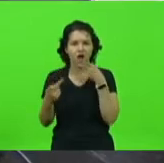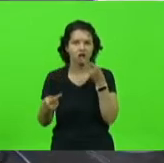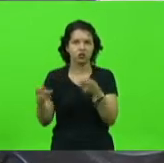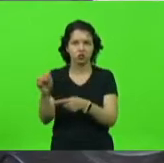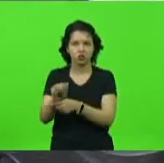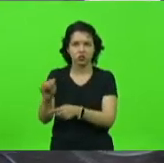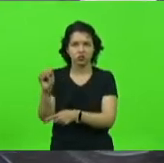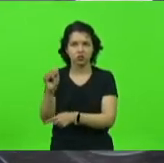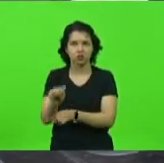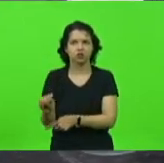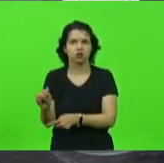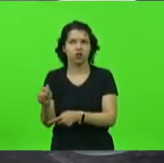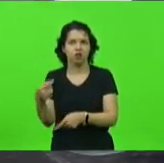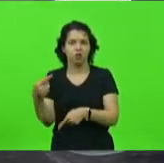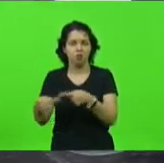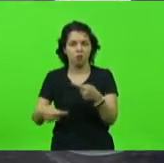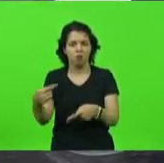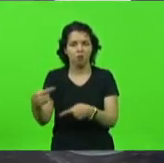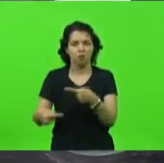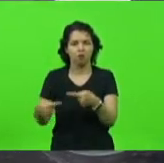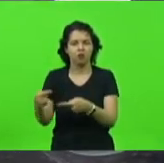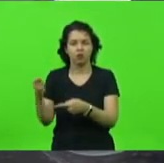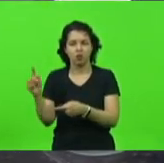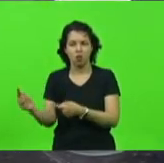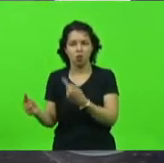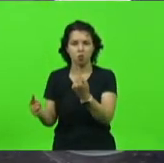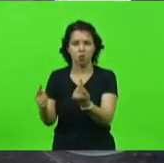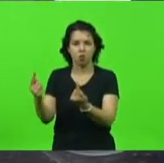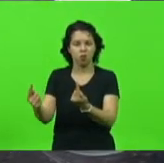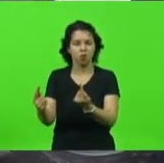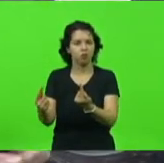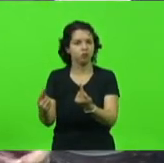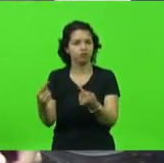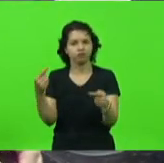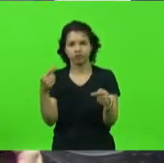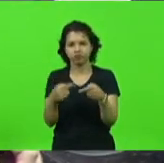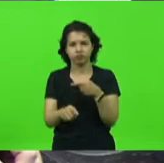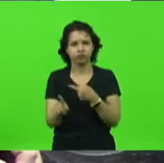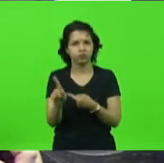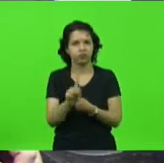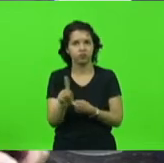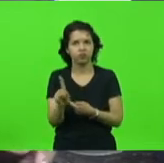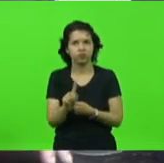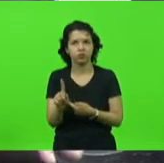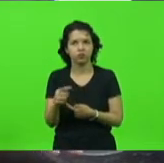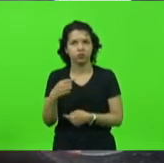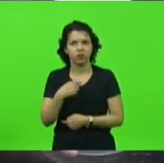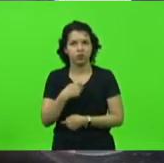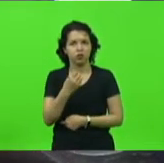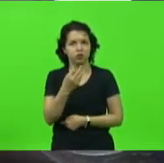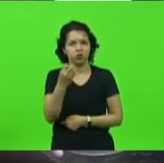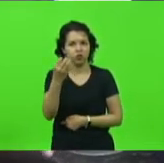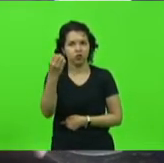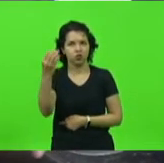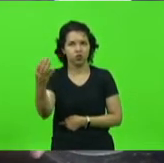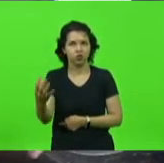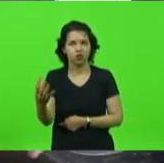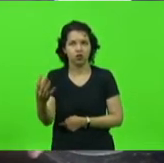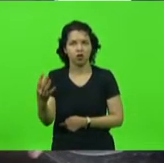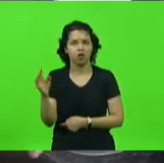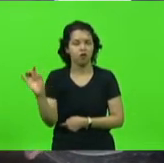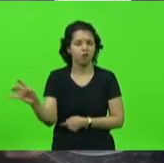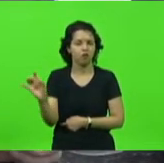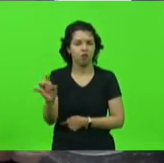e diálogo com A ou B, nada justifica, senhor presidente. Eu viajo os quatro cantos do estado